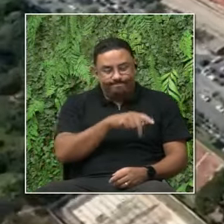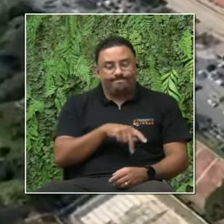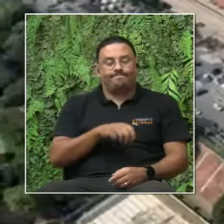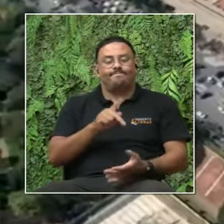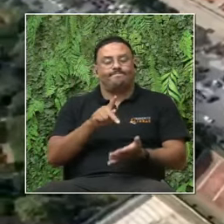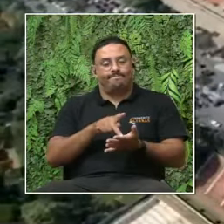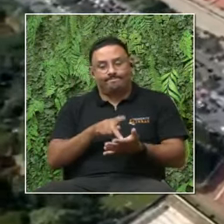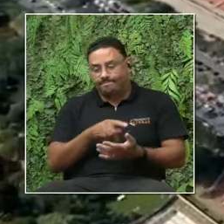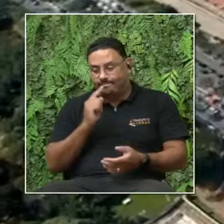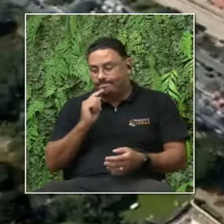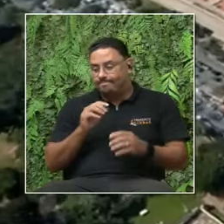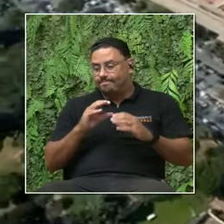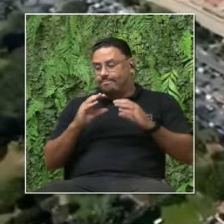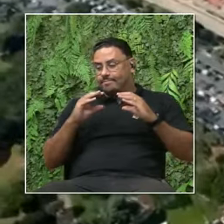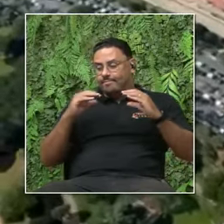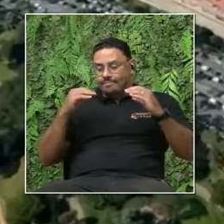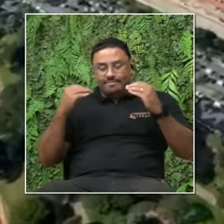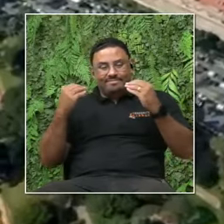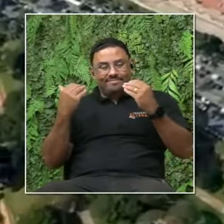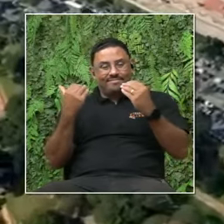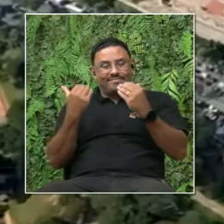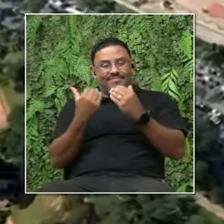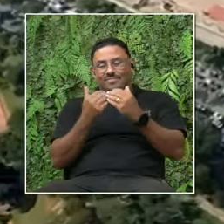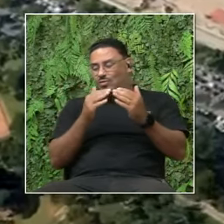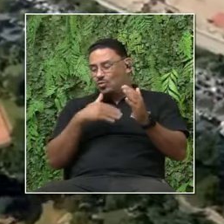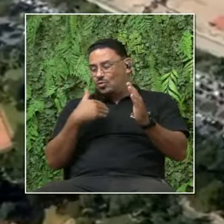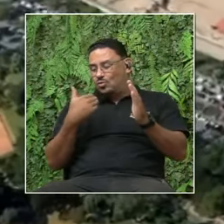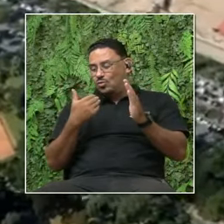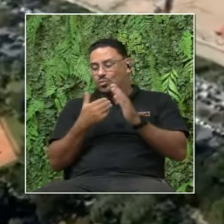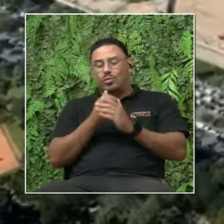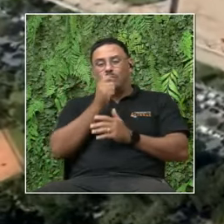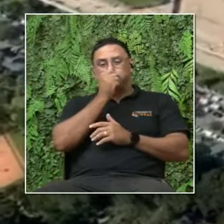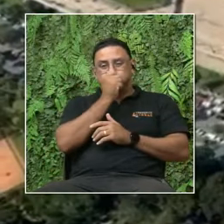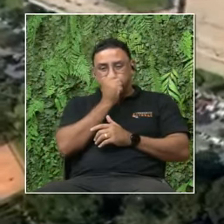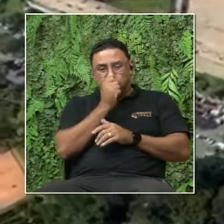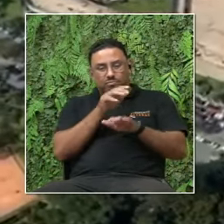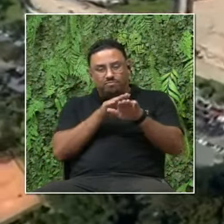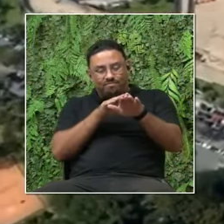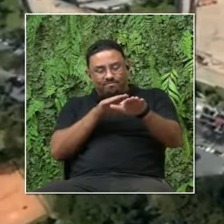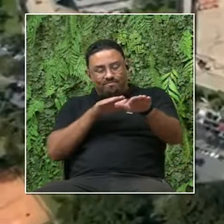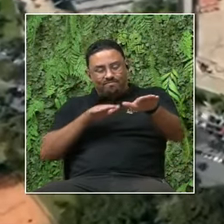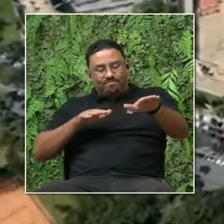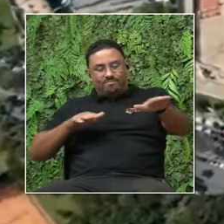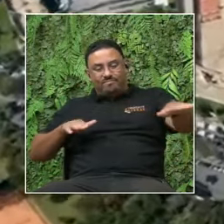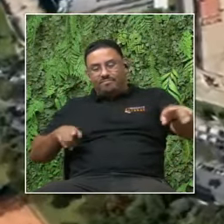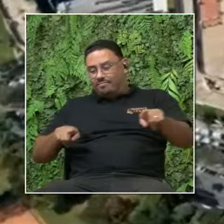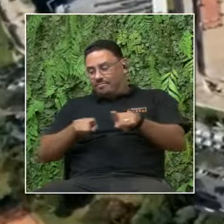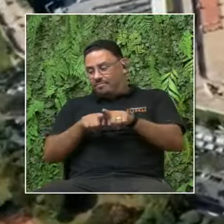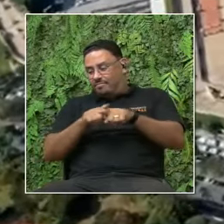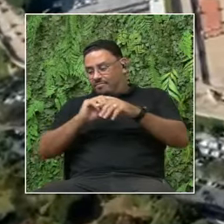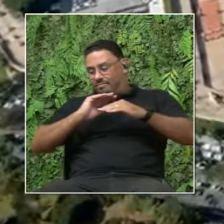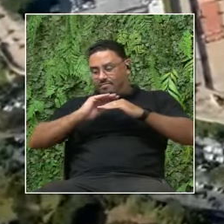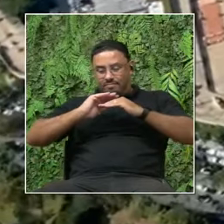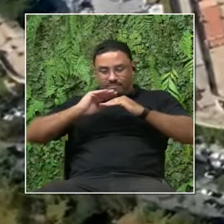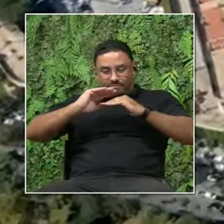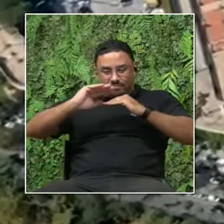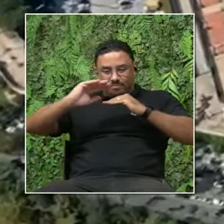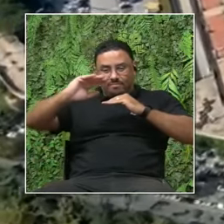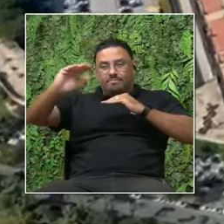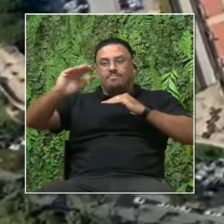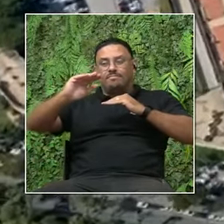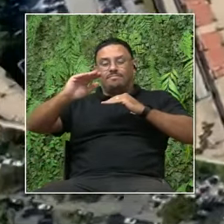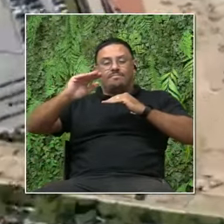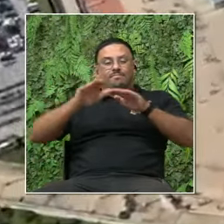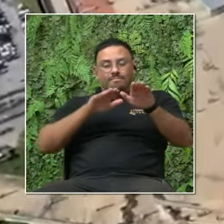observo o Mineirão praticamente todo tomado movimentação intensa também na Explanada do estádio em termos de